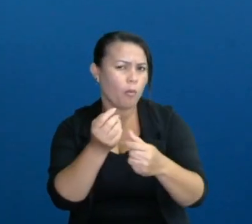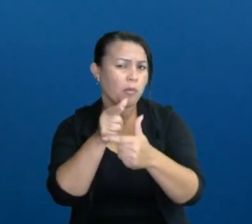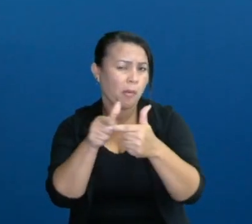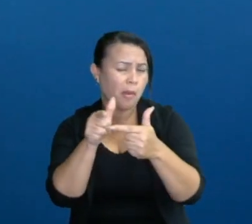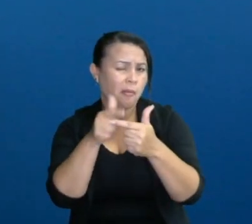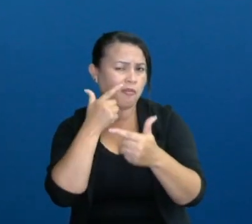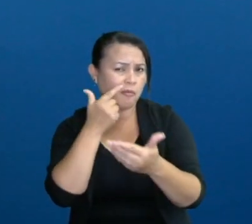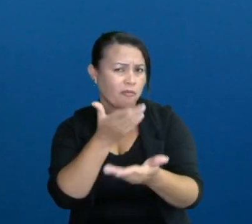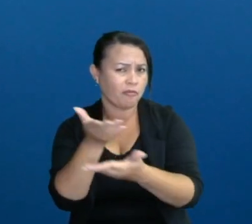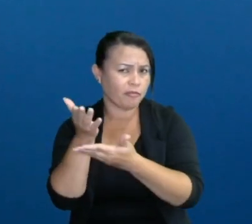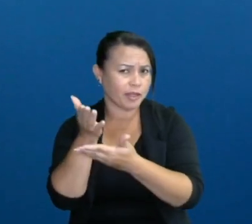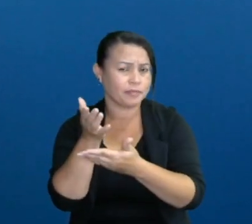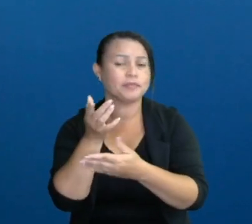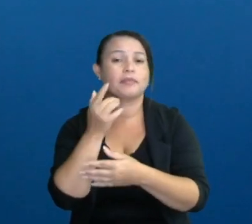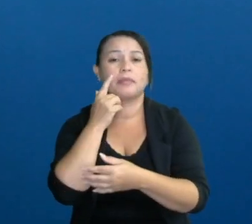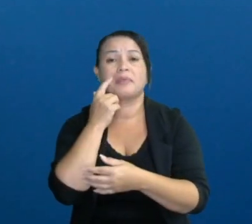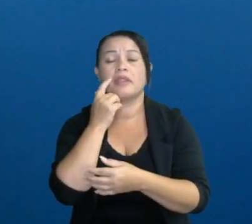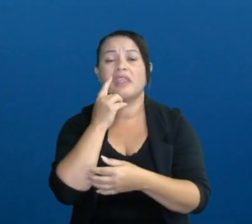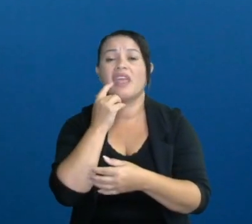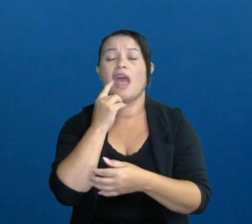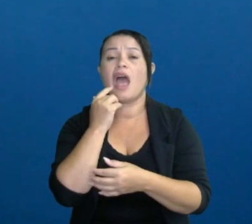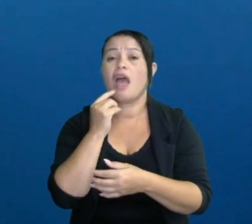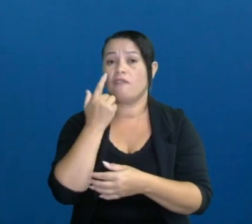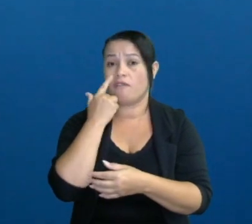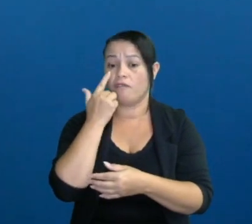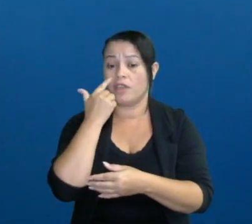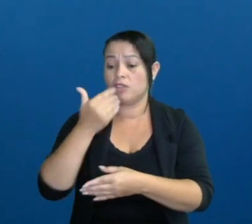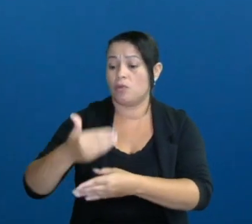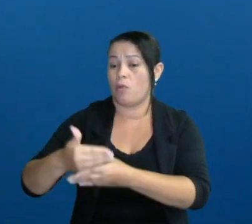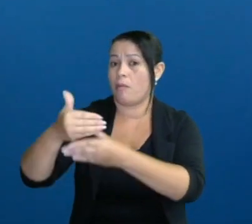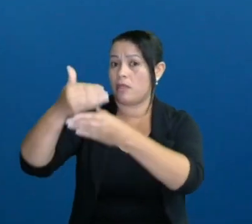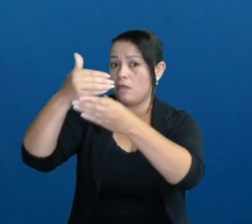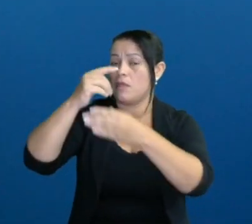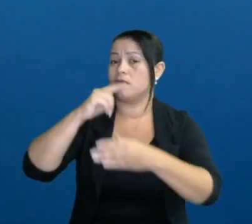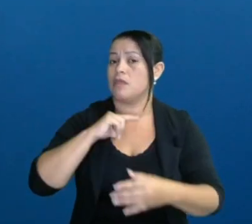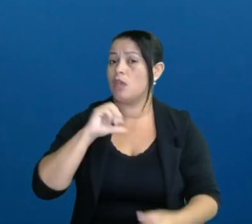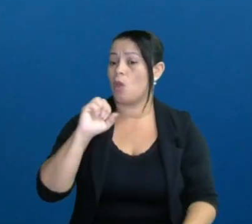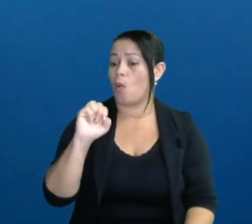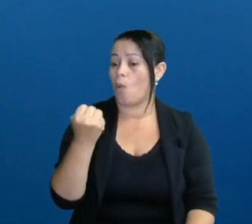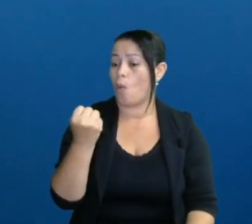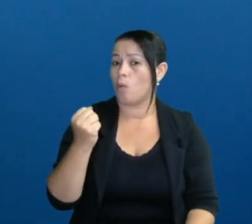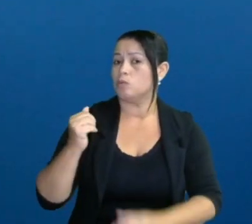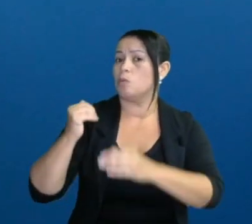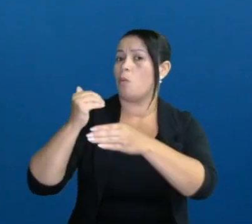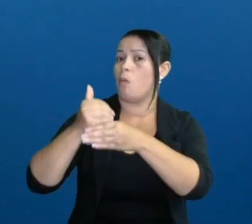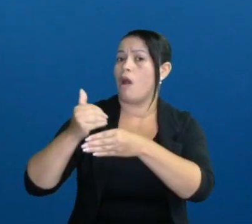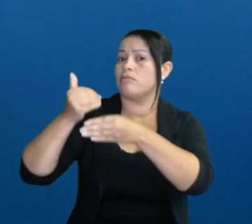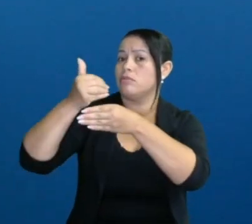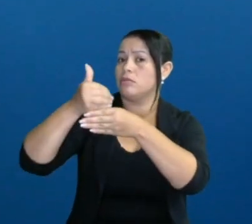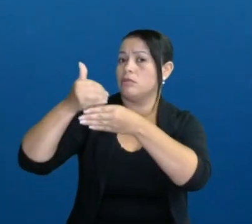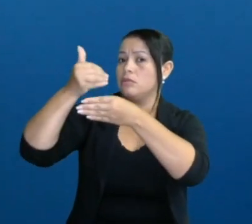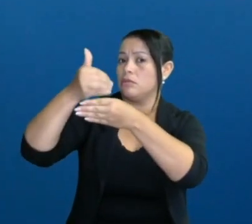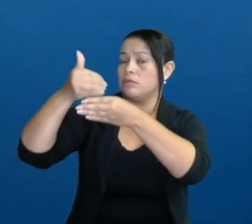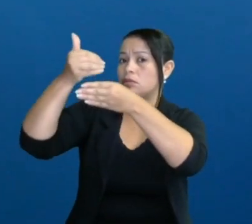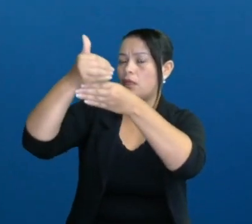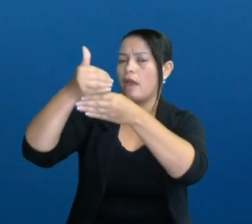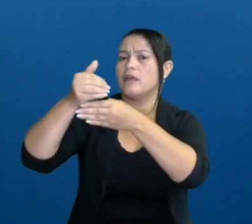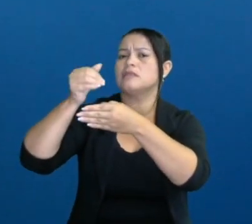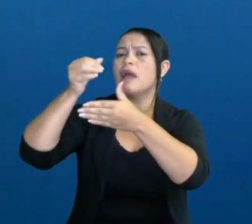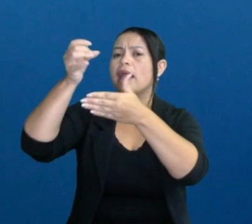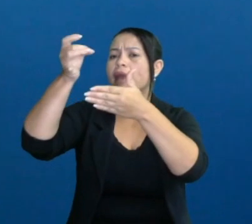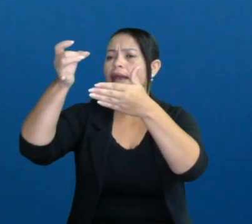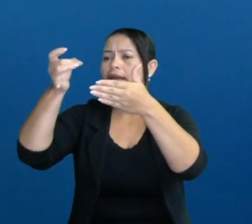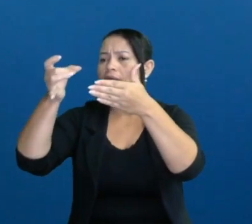problema? Veja que no apartamento há 8 andares, certo? Em